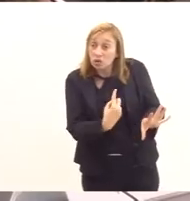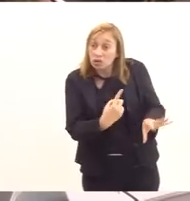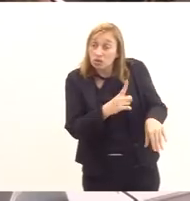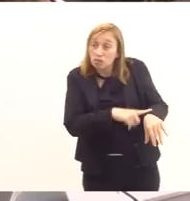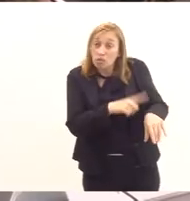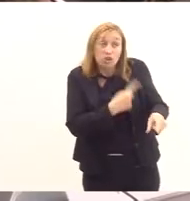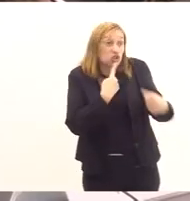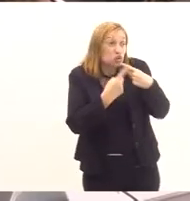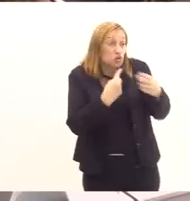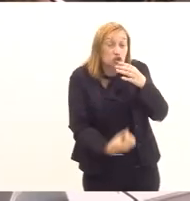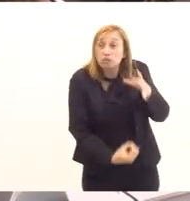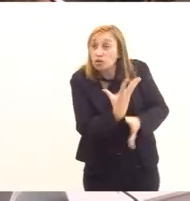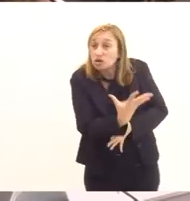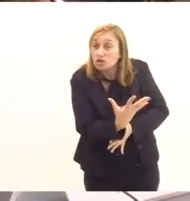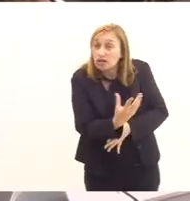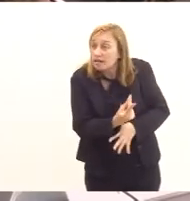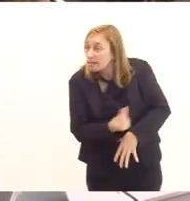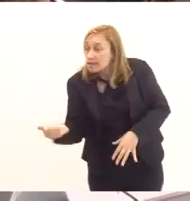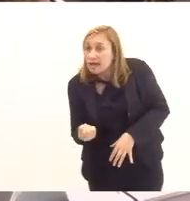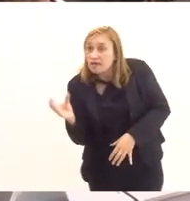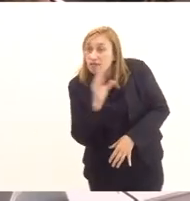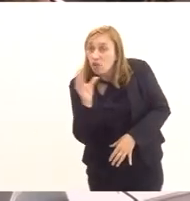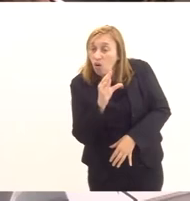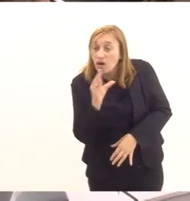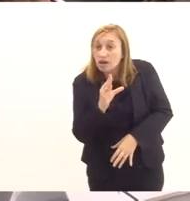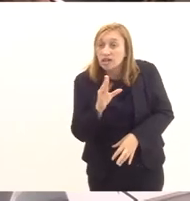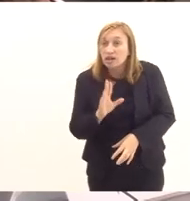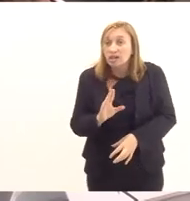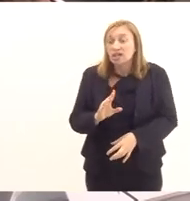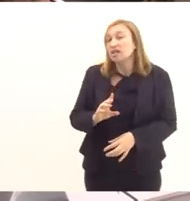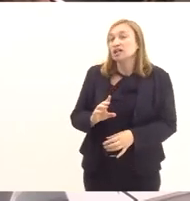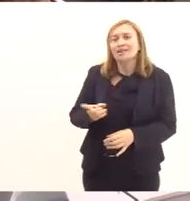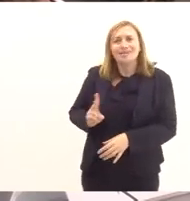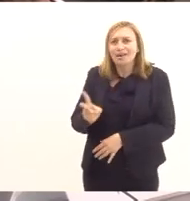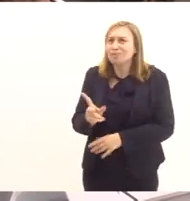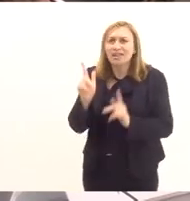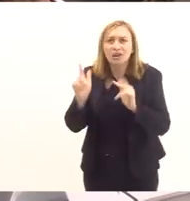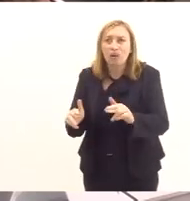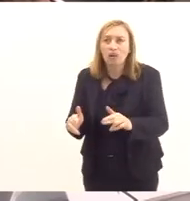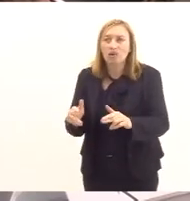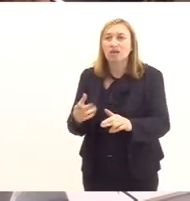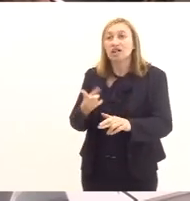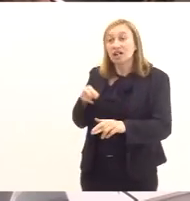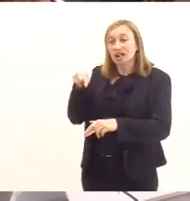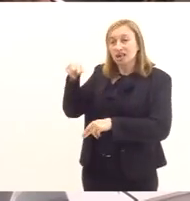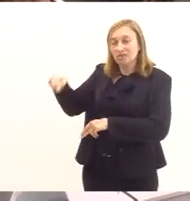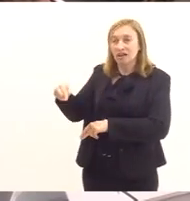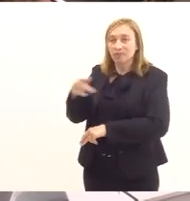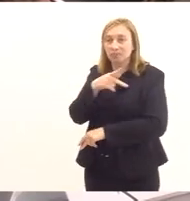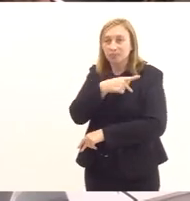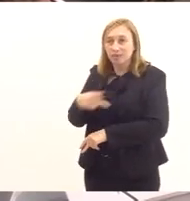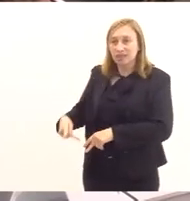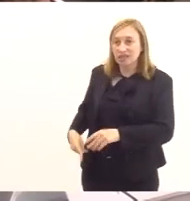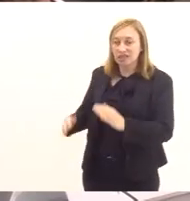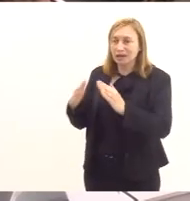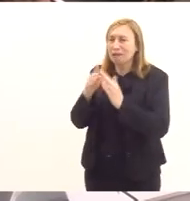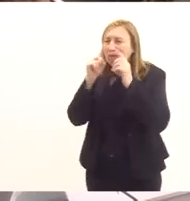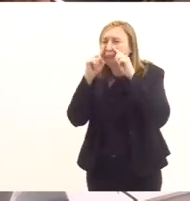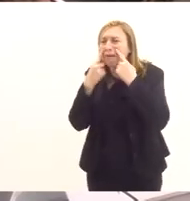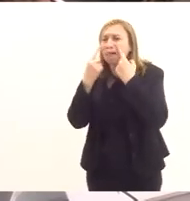a gente tá discutindo algo produtivo de verdade ele vai embora Oi e aí sempre a mesma coisa ele vai à presidência da casa